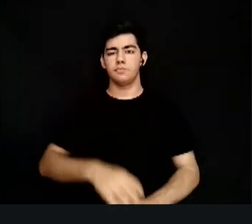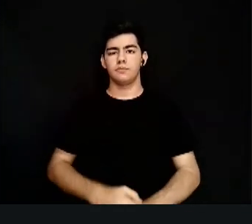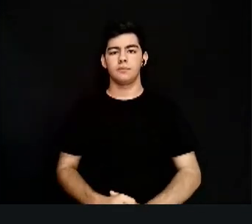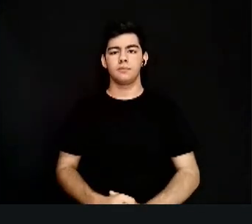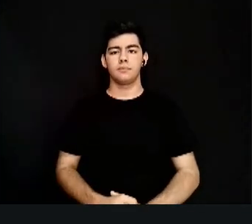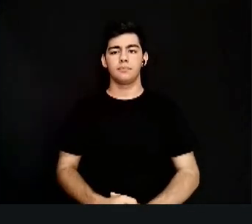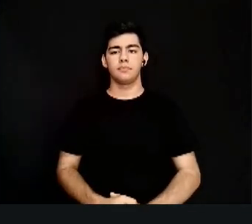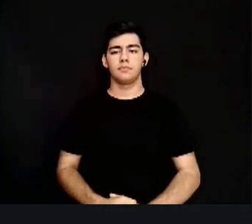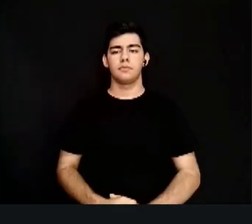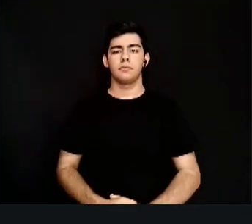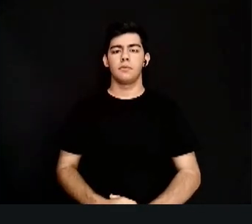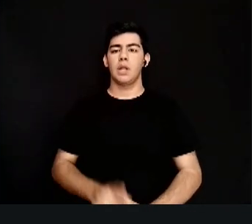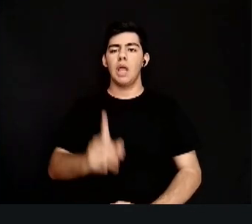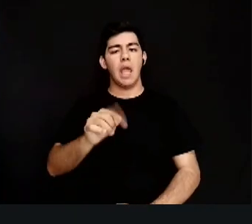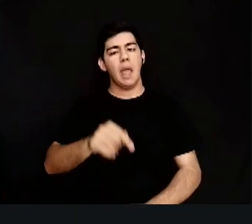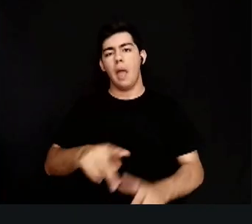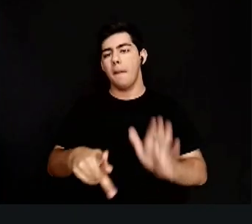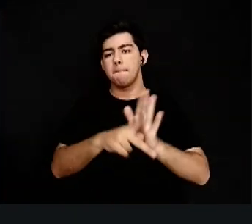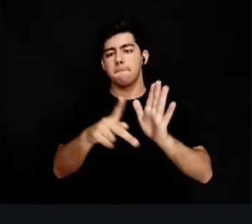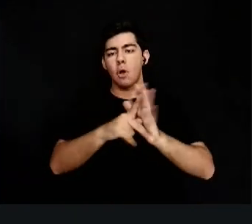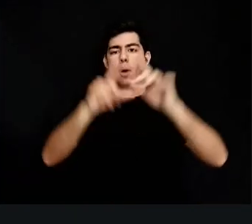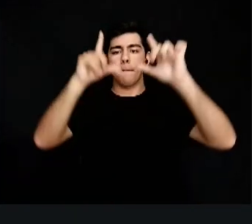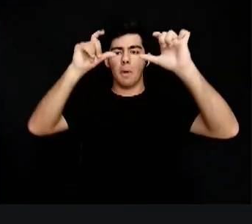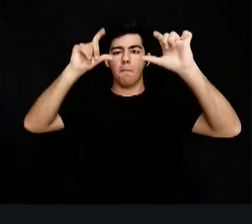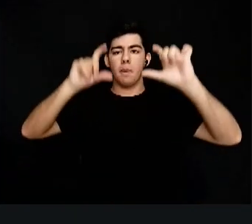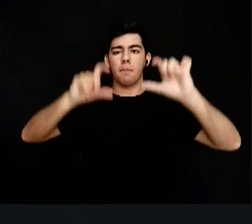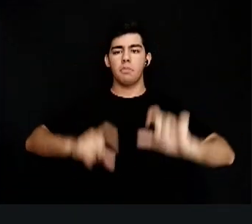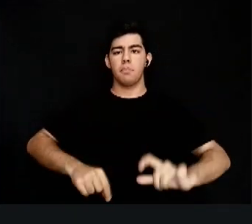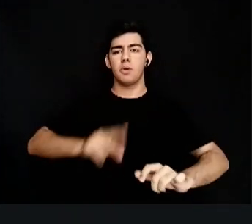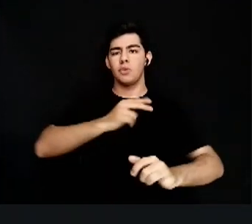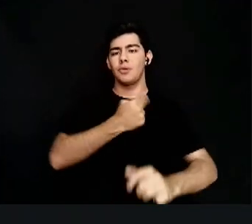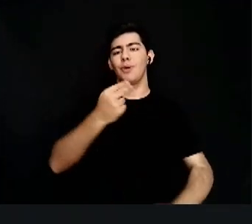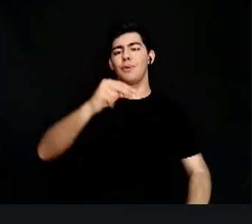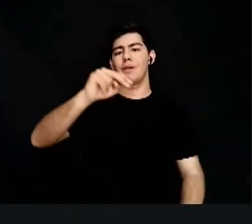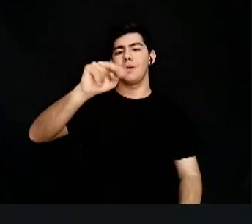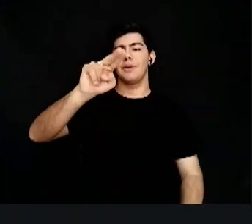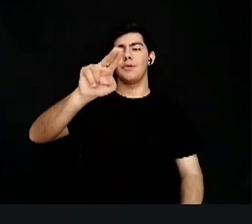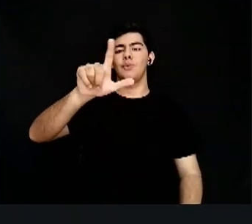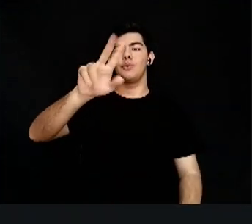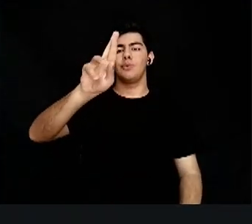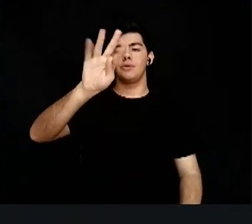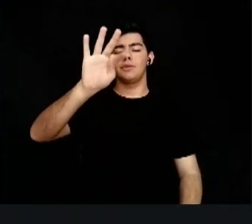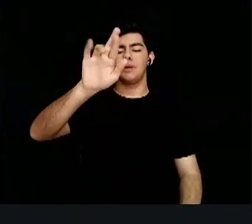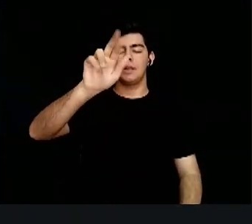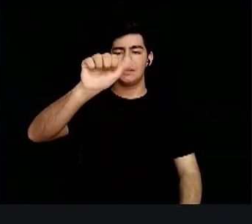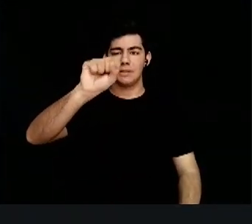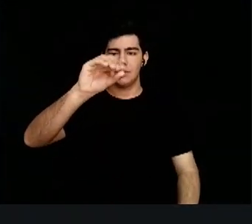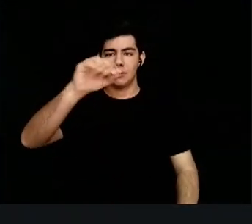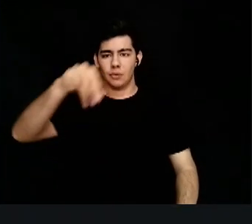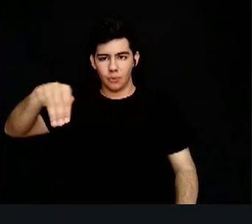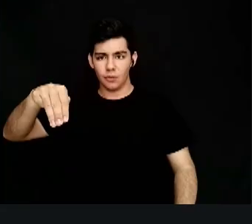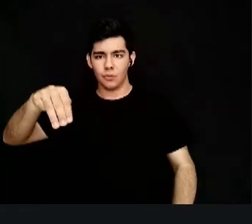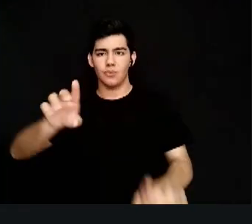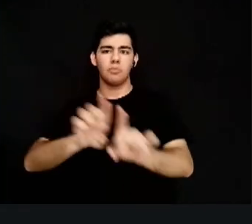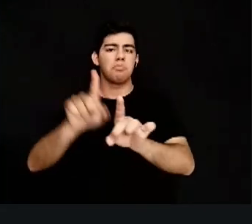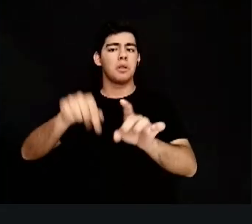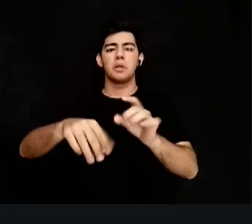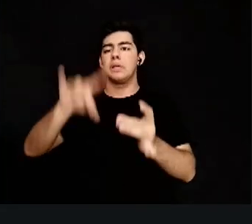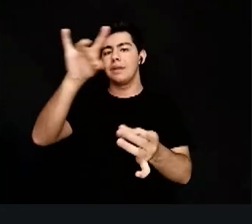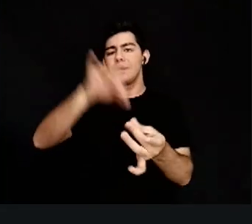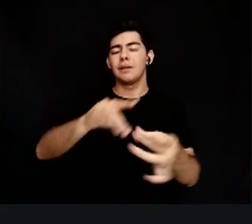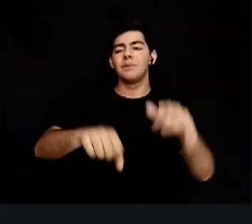pronto-socorro, no consultório, né, é um exame de imagem, que é o ultrassom Doppler, que hoje é amplamente disponível, né, é um